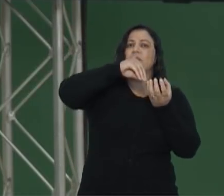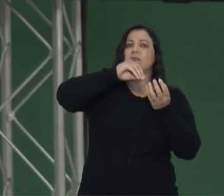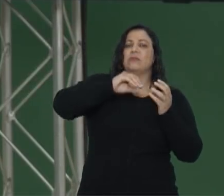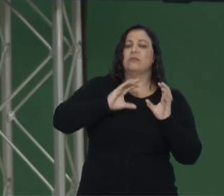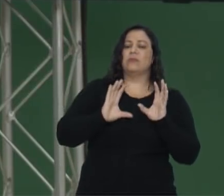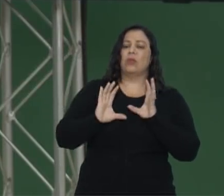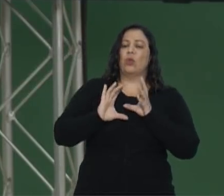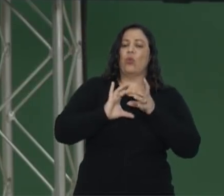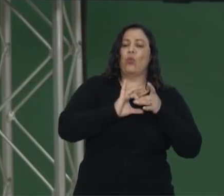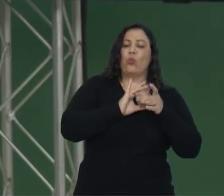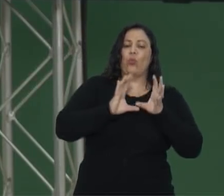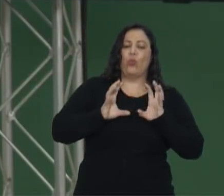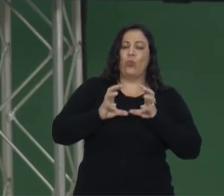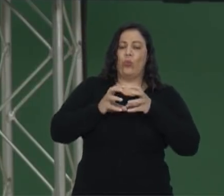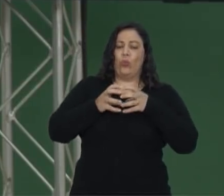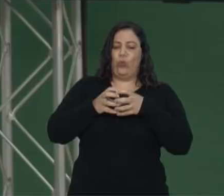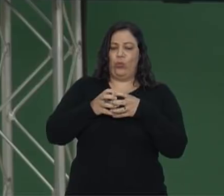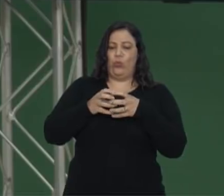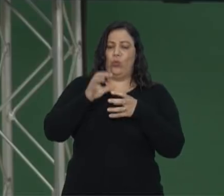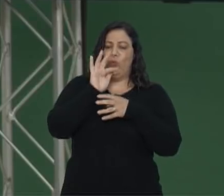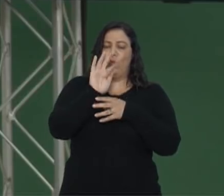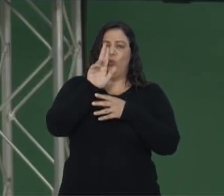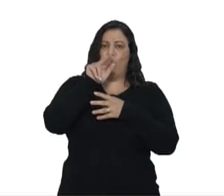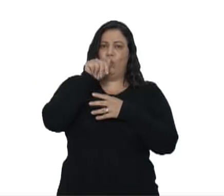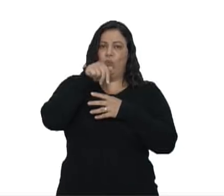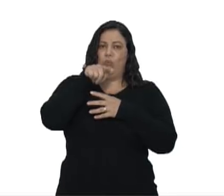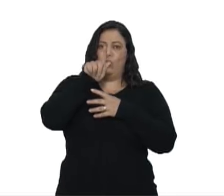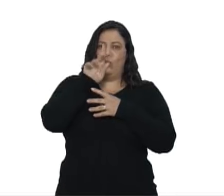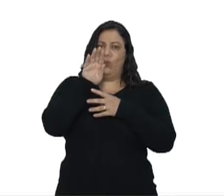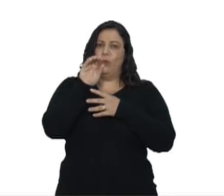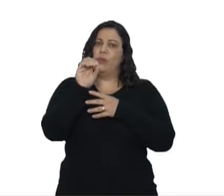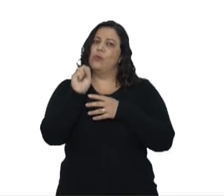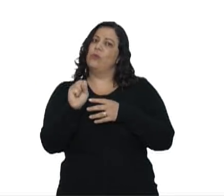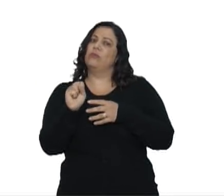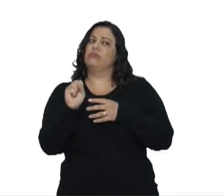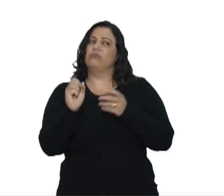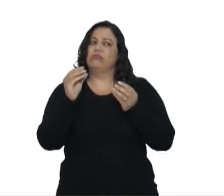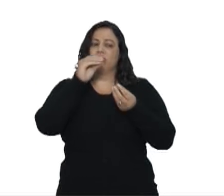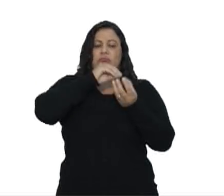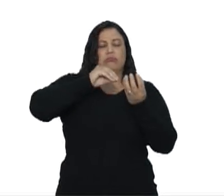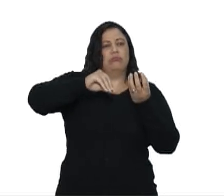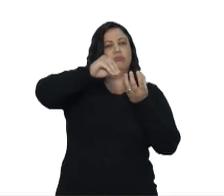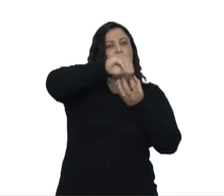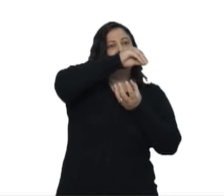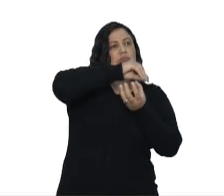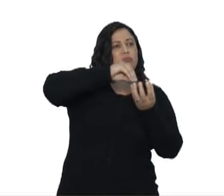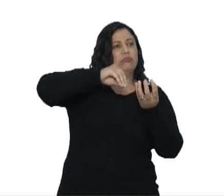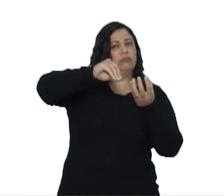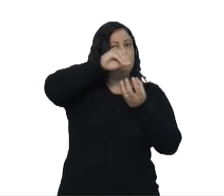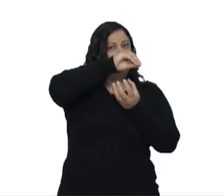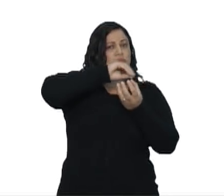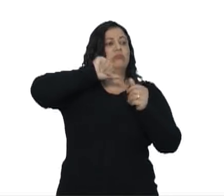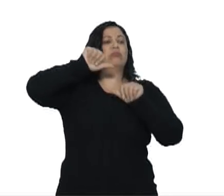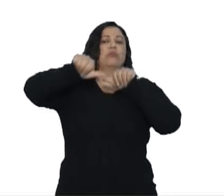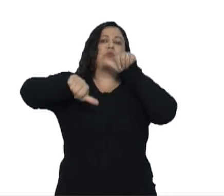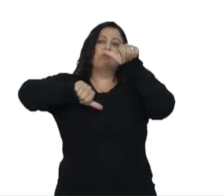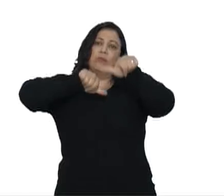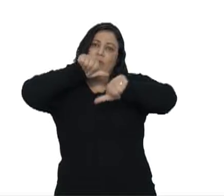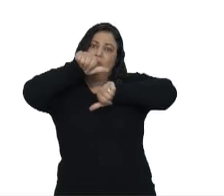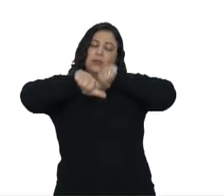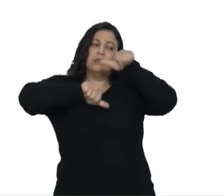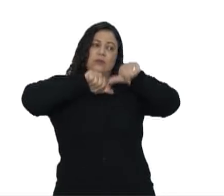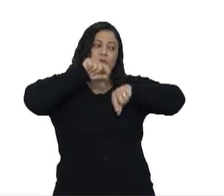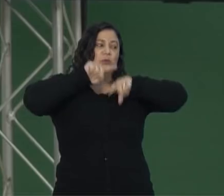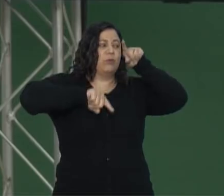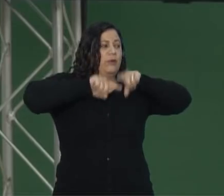é um conjunto de fungos que são decompositores, que vão transformar o material desta fruta,